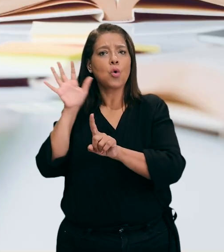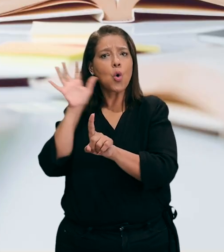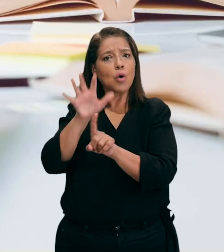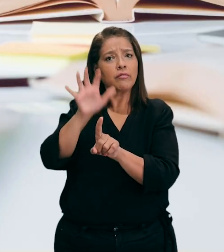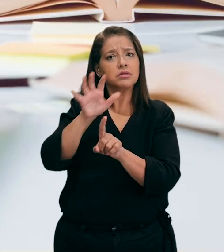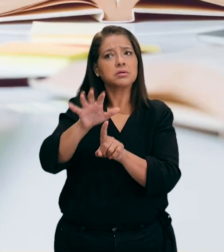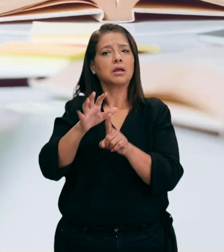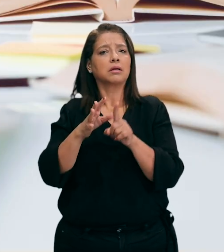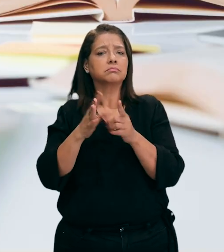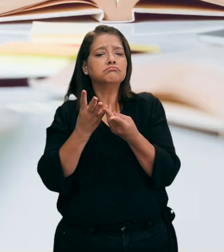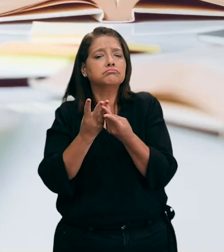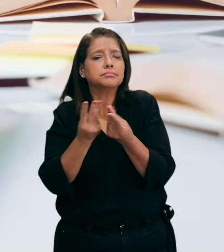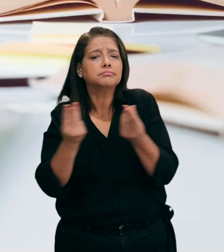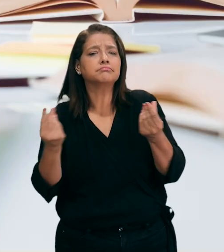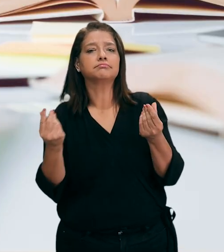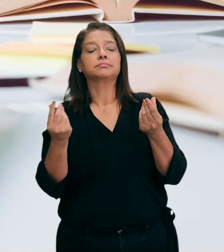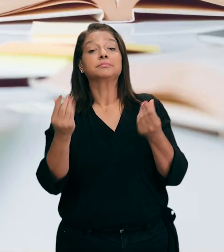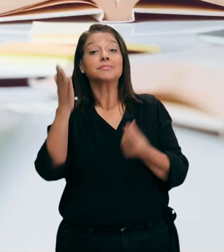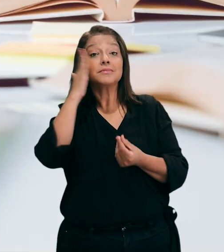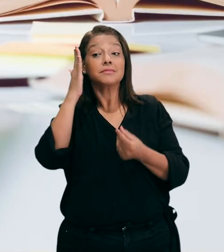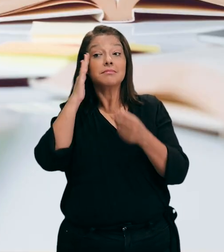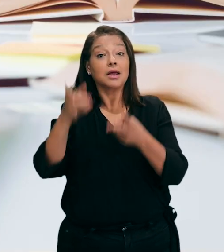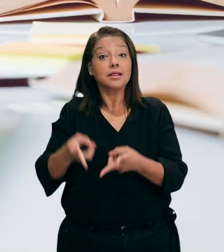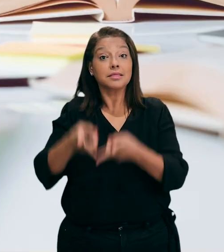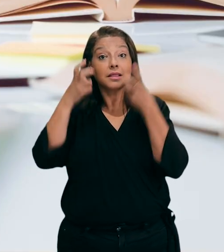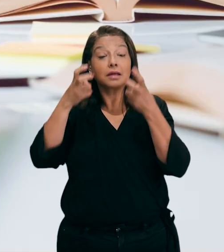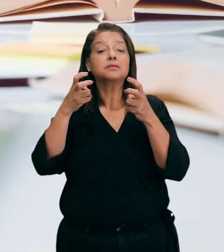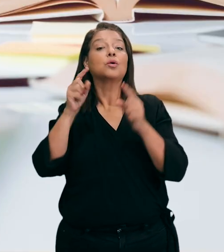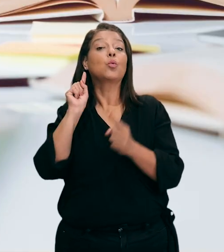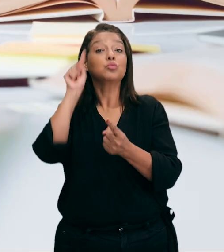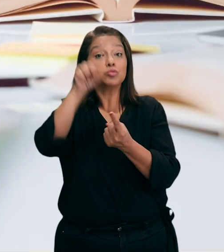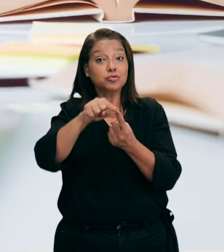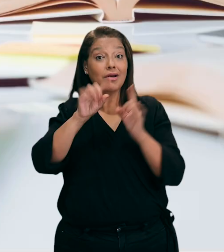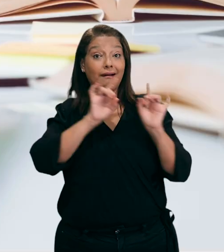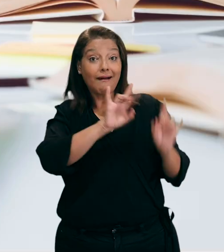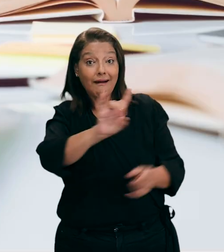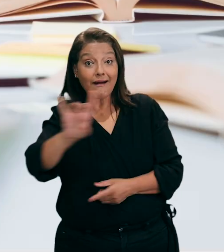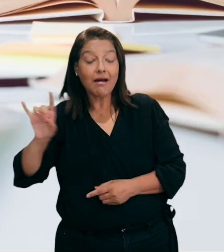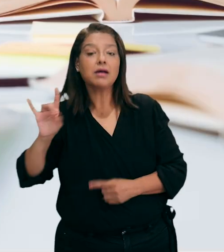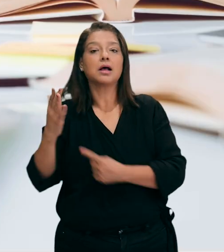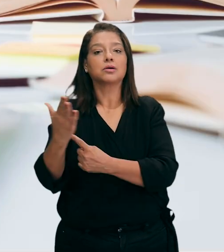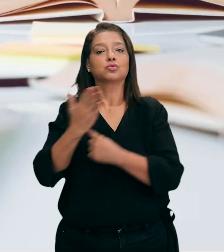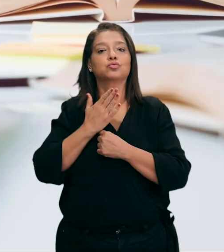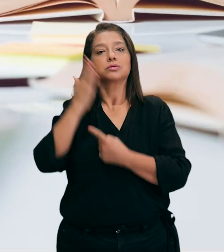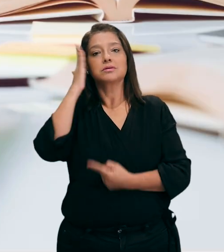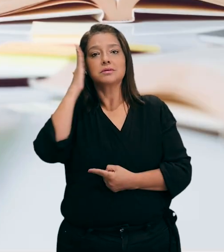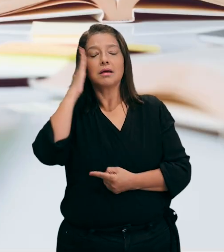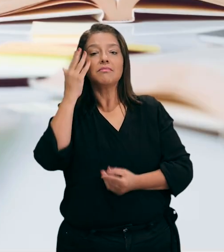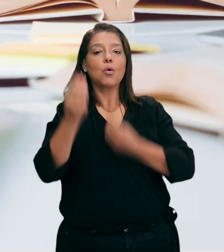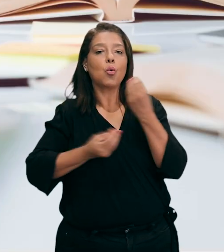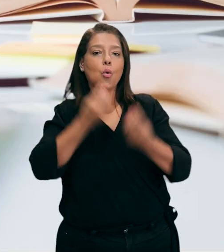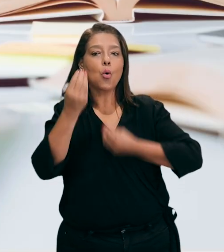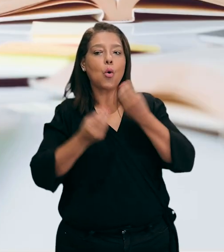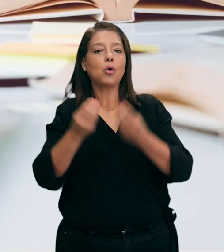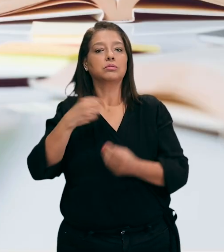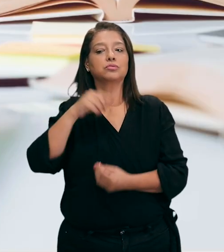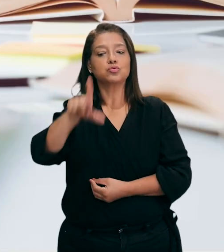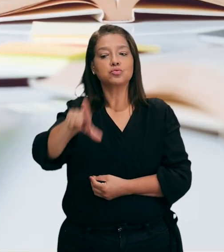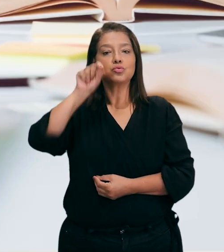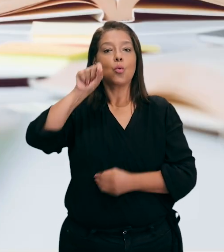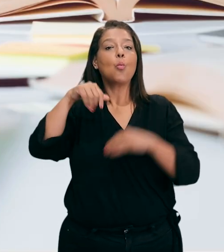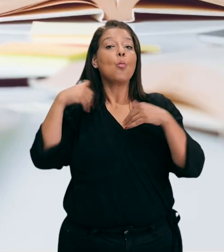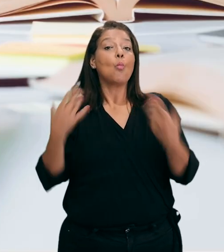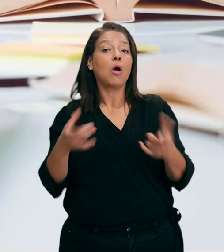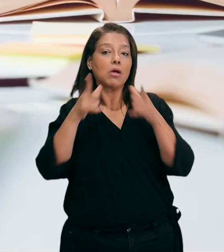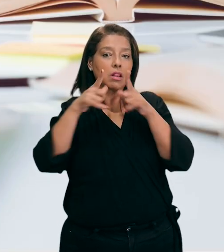sensibilizar. Saber identificar essa finalidade nos ajuda a interpretar melhor as escolhas de